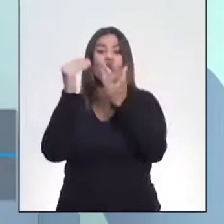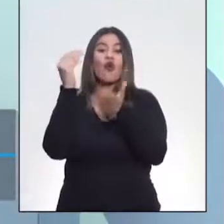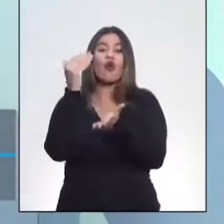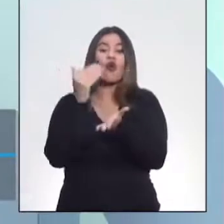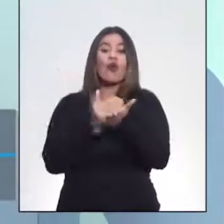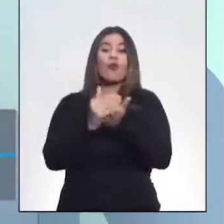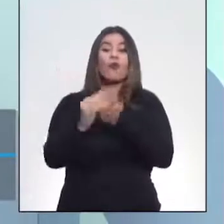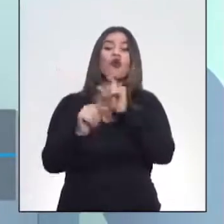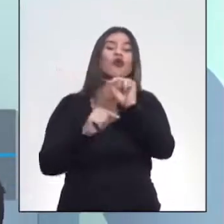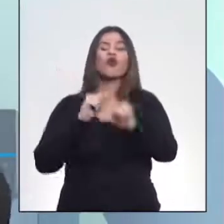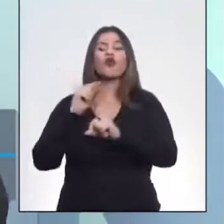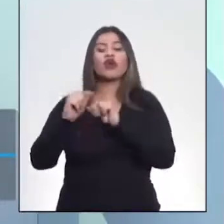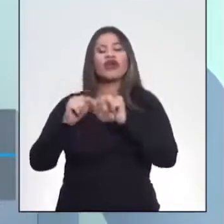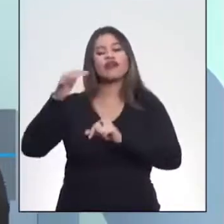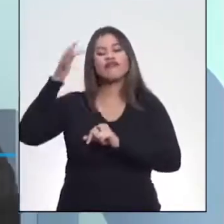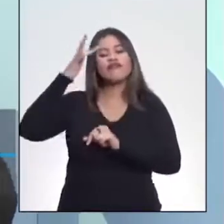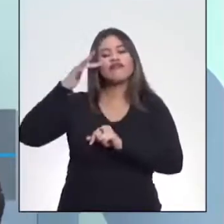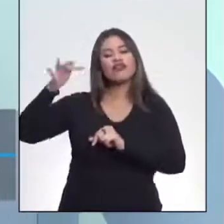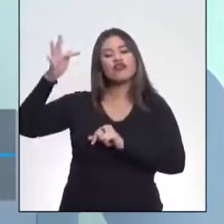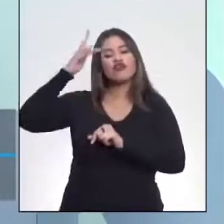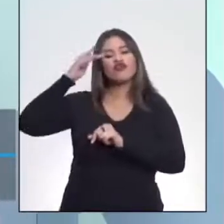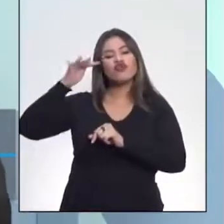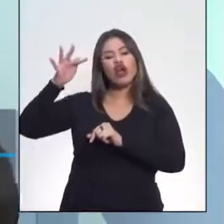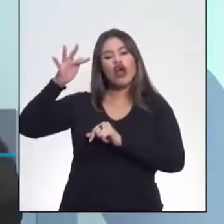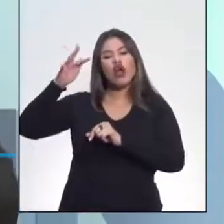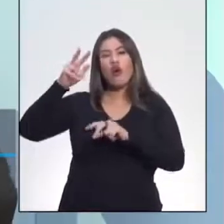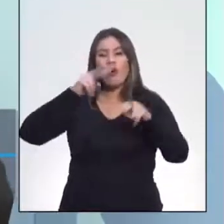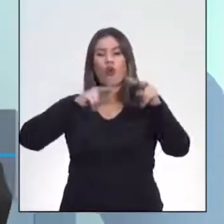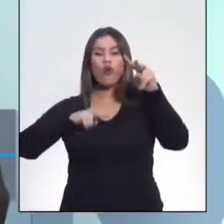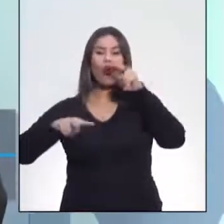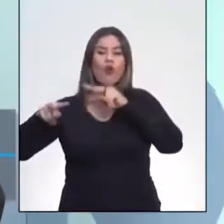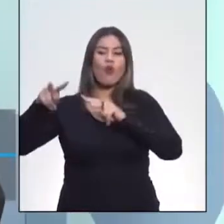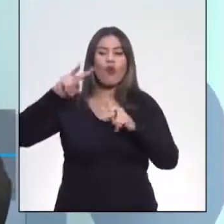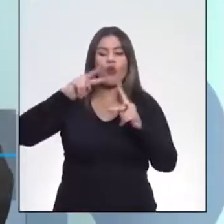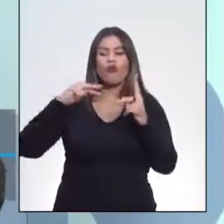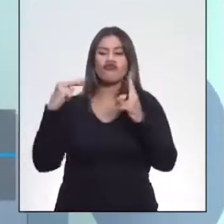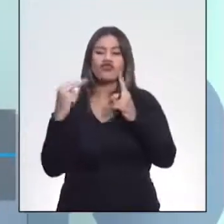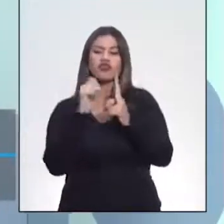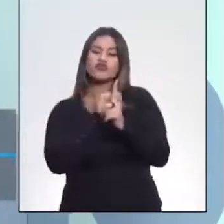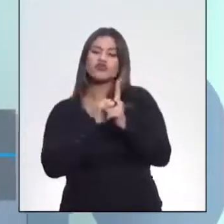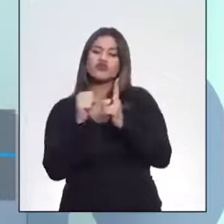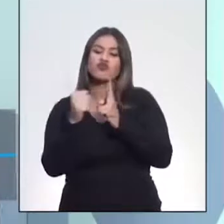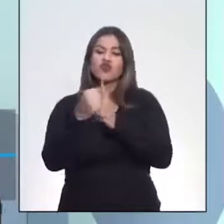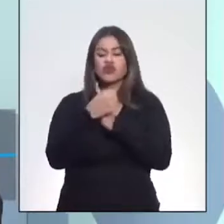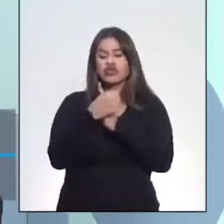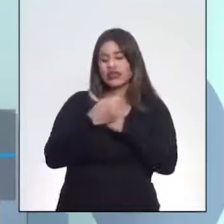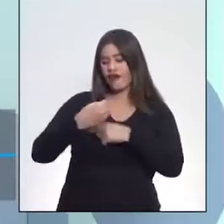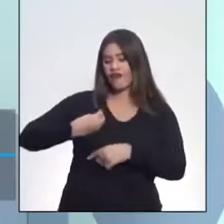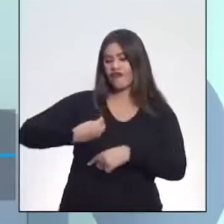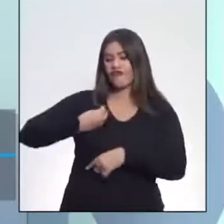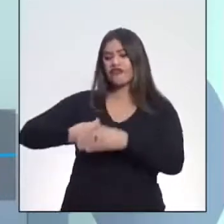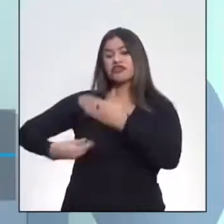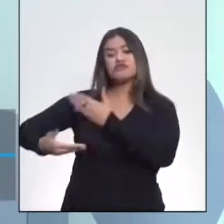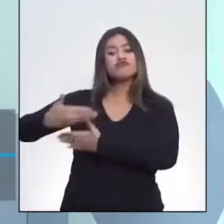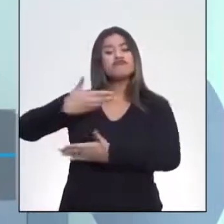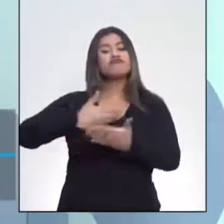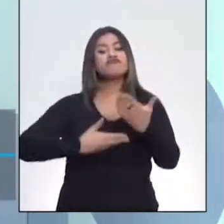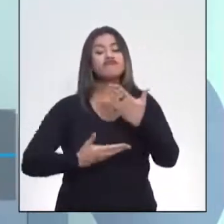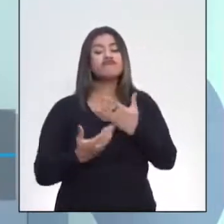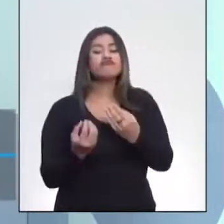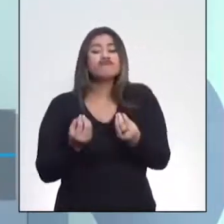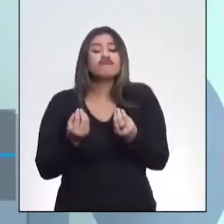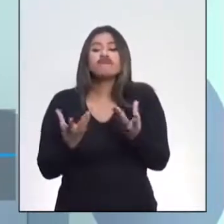mas a filosofia a olhar para o social a olhar para a dinâmica da vida então